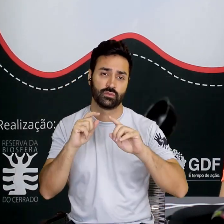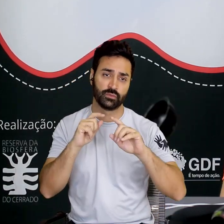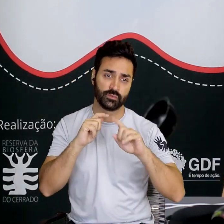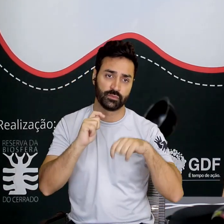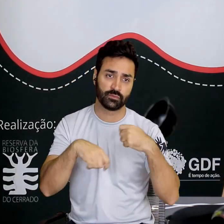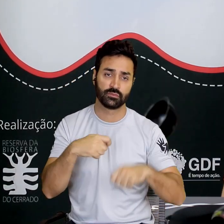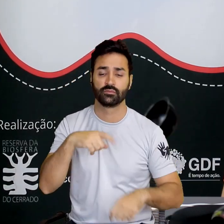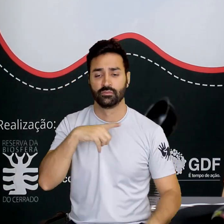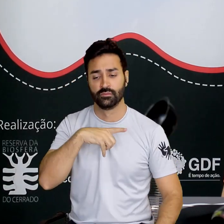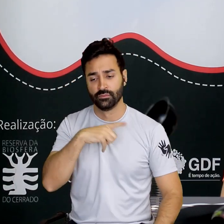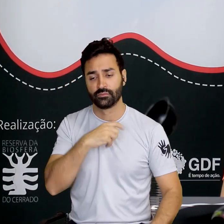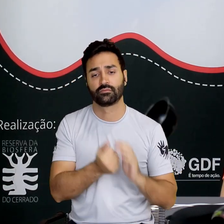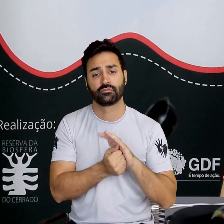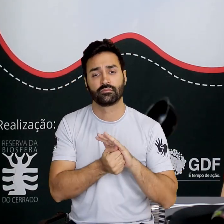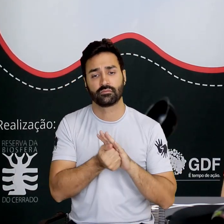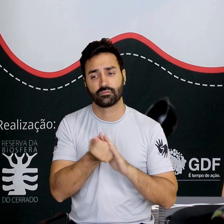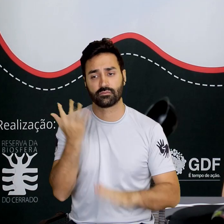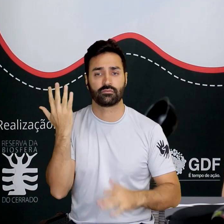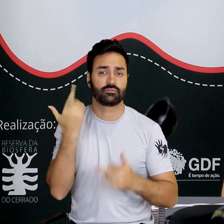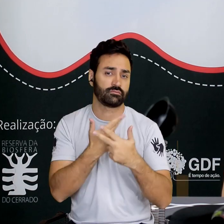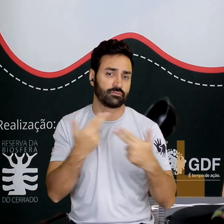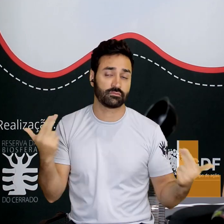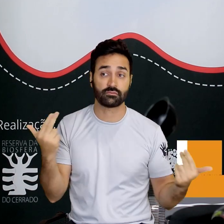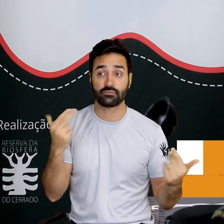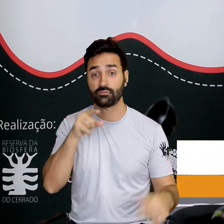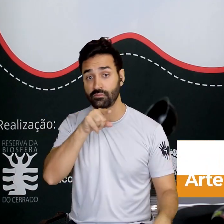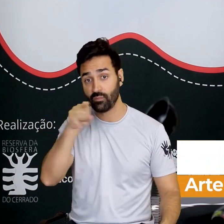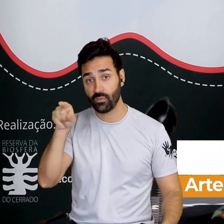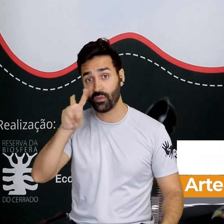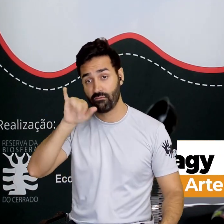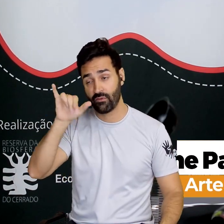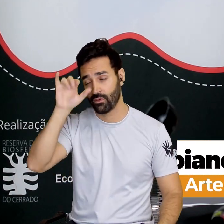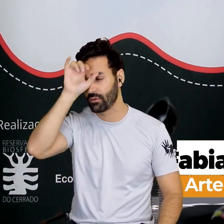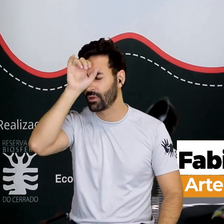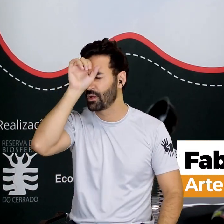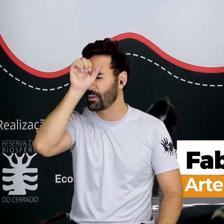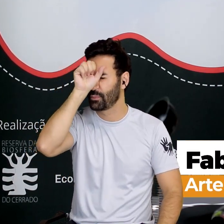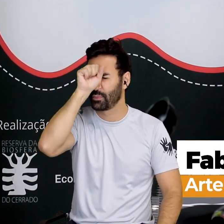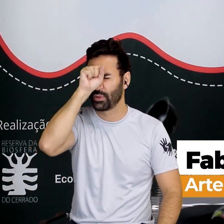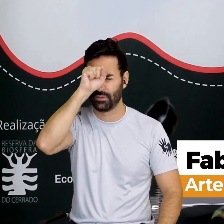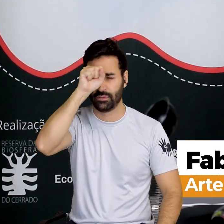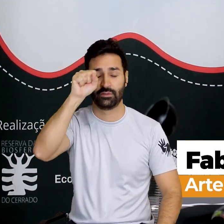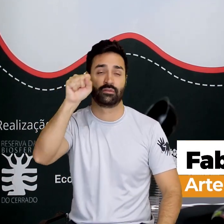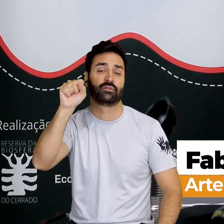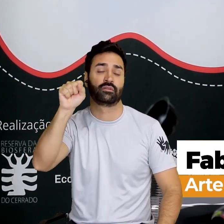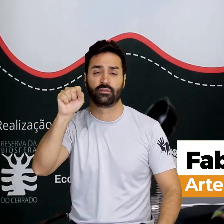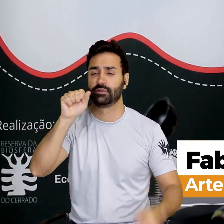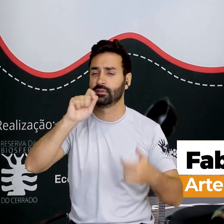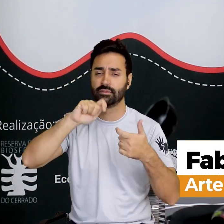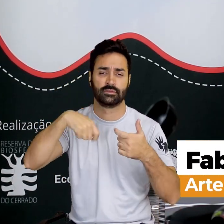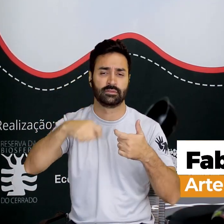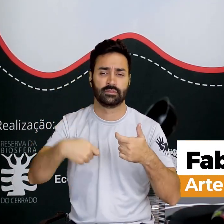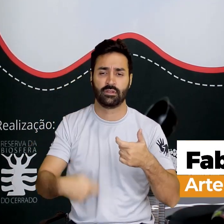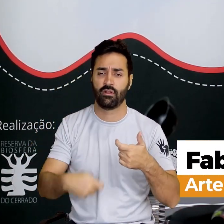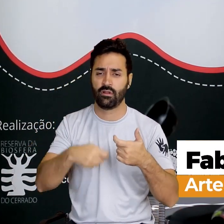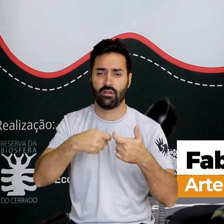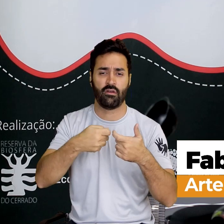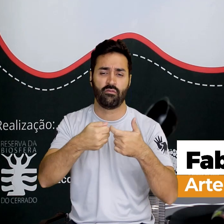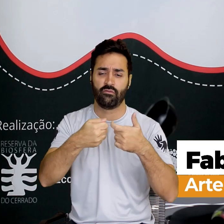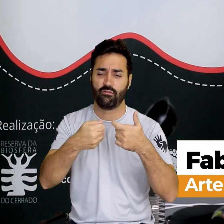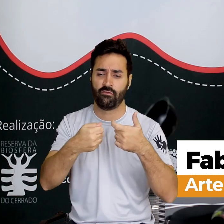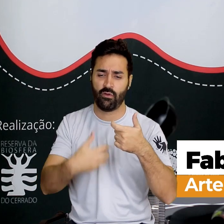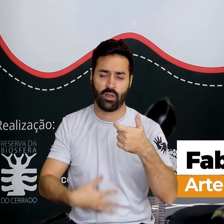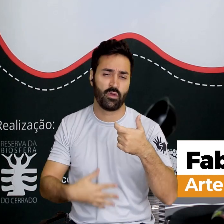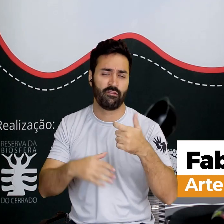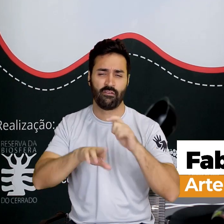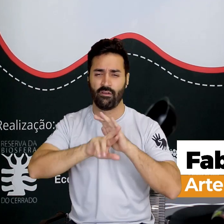vários outros elementos, vocês vão aprender um vocabulário riquíssimo, tá? Tem muita coisa que vocês vão aprender aqui ainda, a